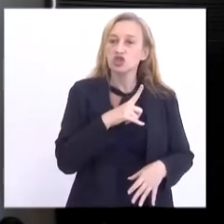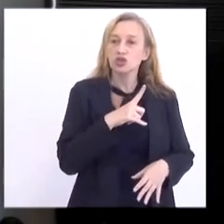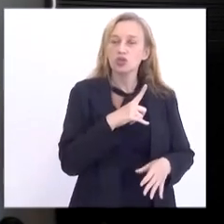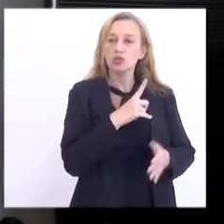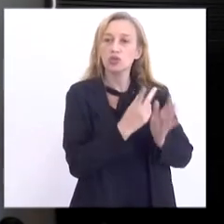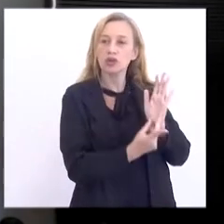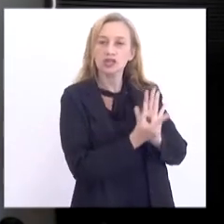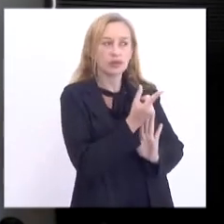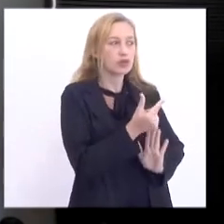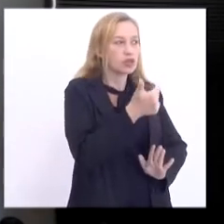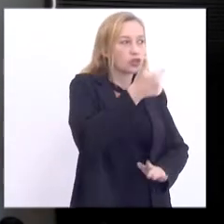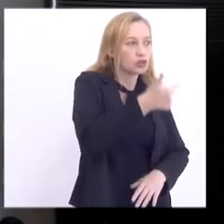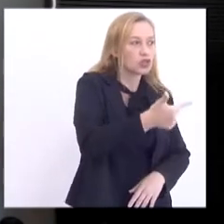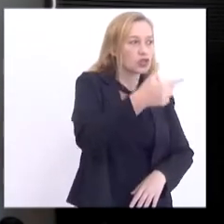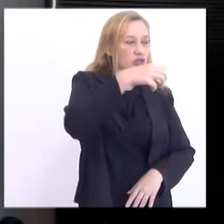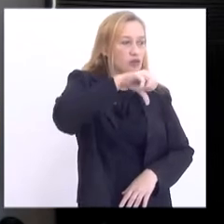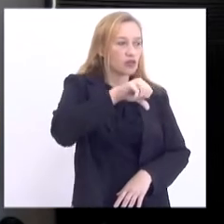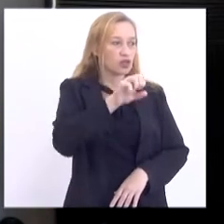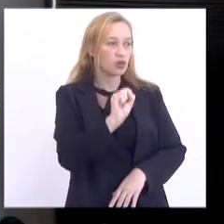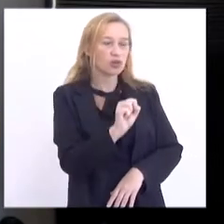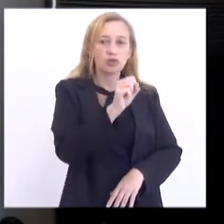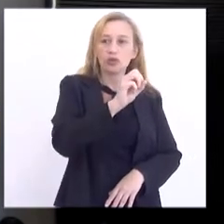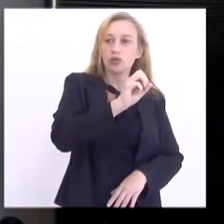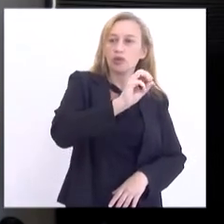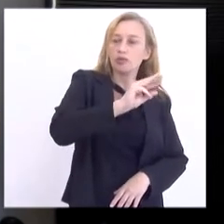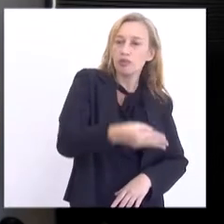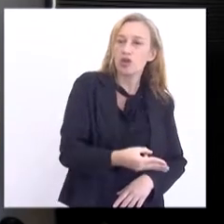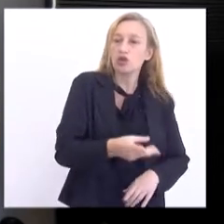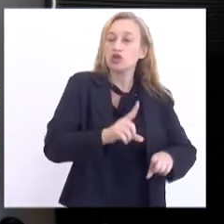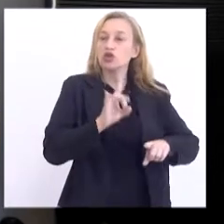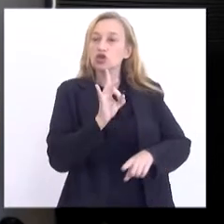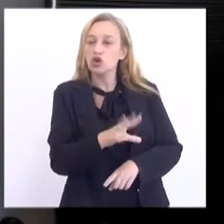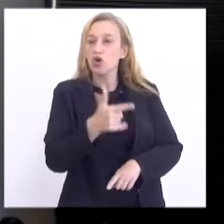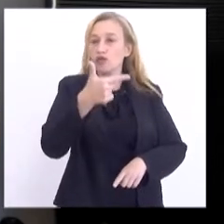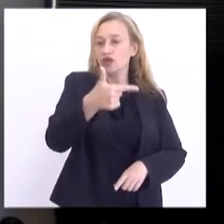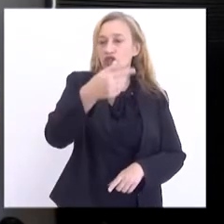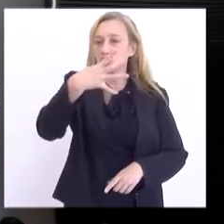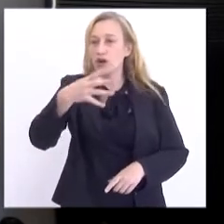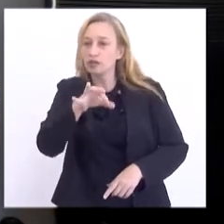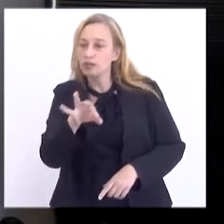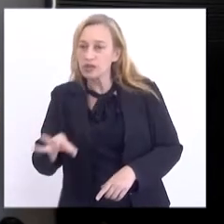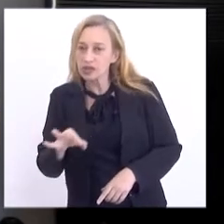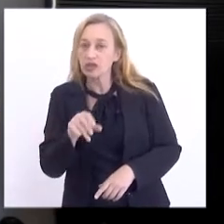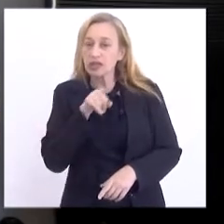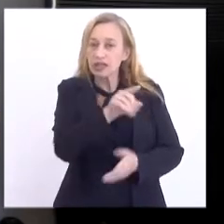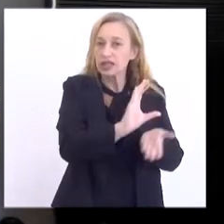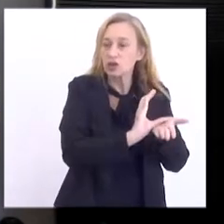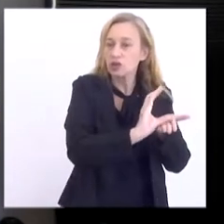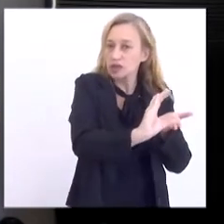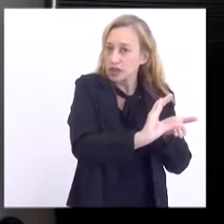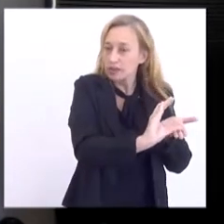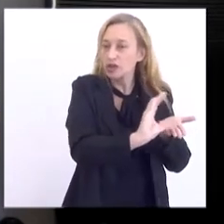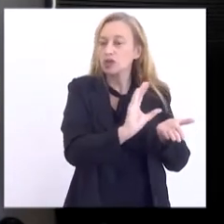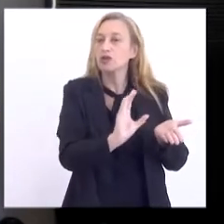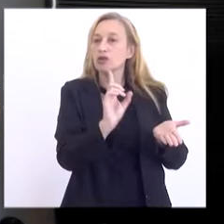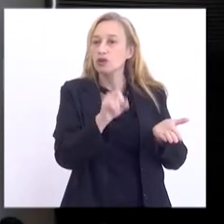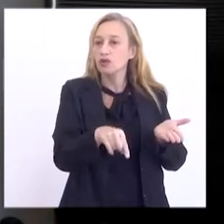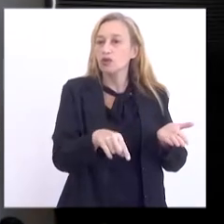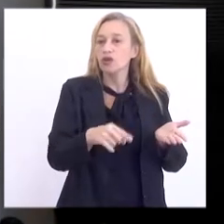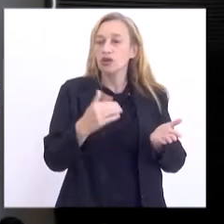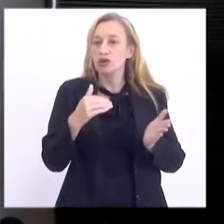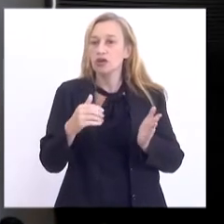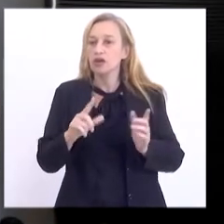orçamentária de 298 milhões mas somente 24 por cento desse orçamento foi